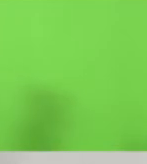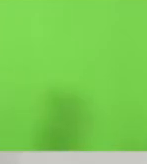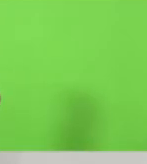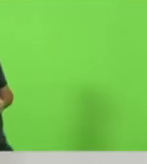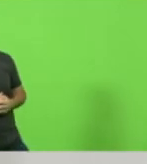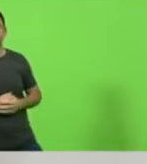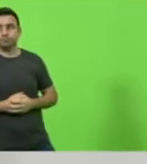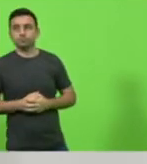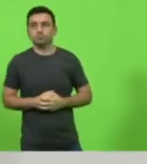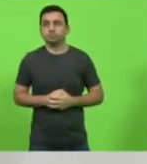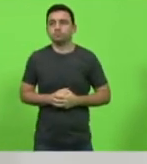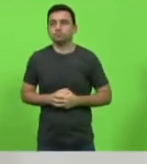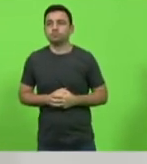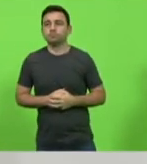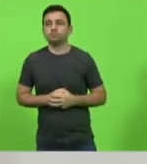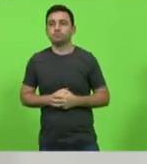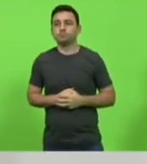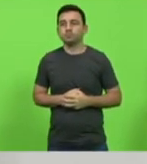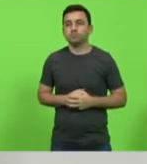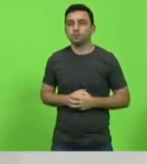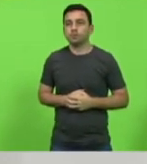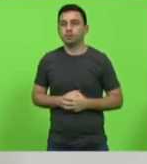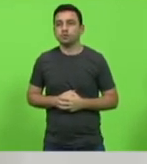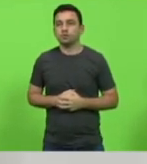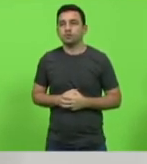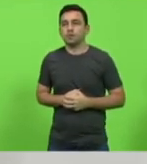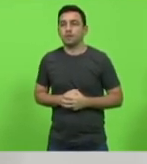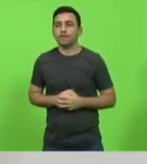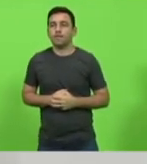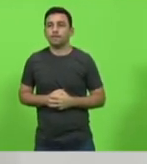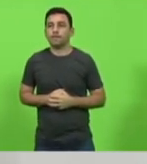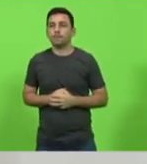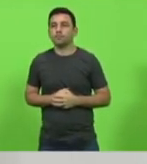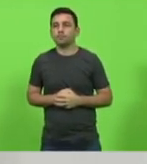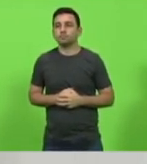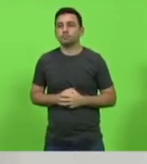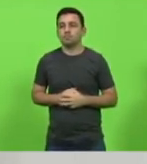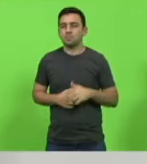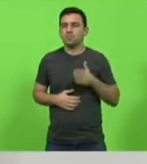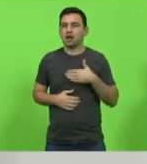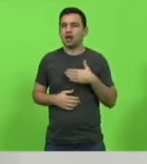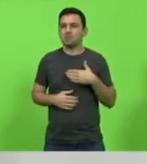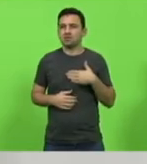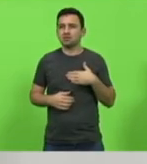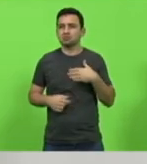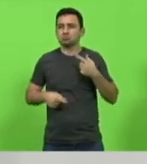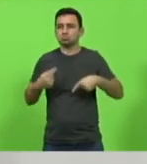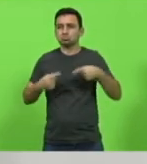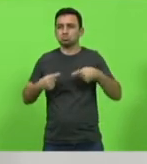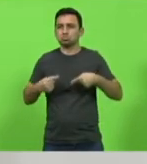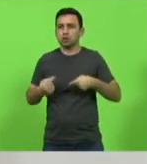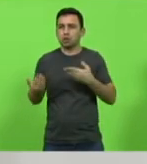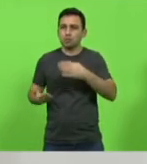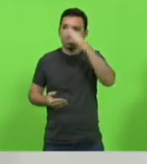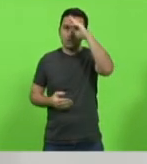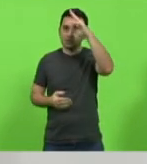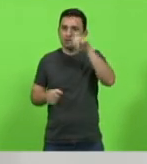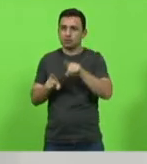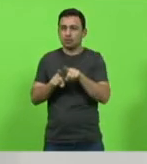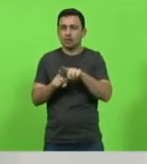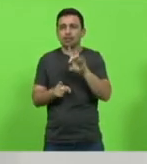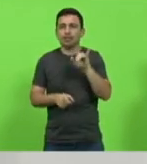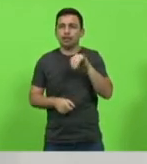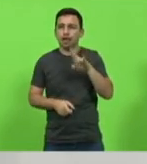para mim eu não participei de uma disputa entre Moisés e Daniela né não são do meu partido tem nem do meu grupo de